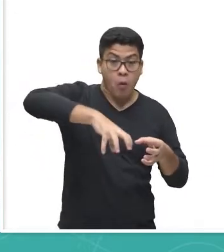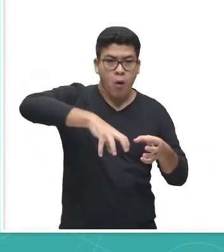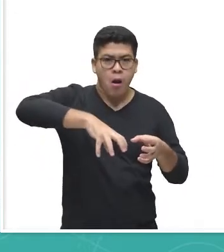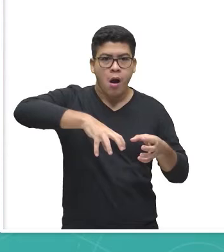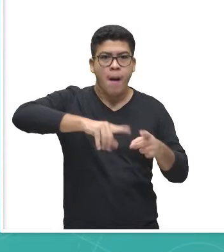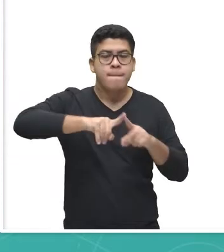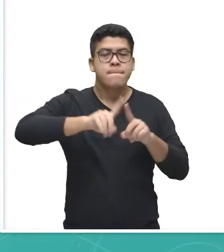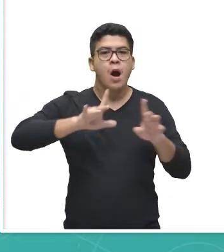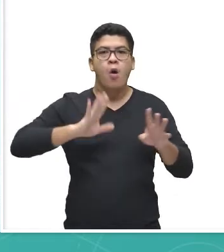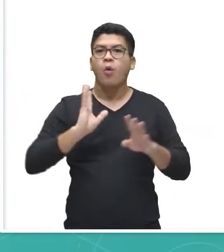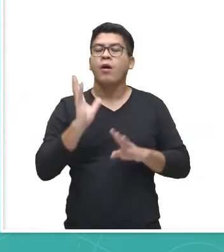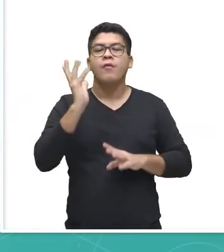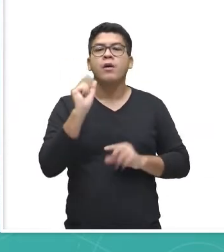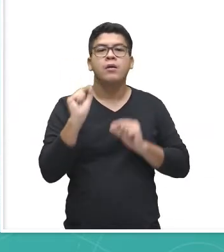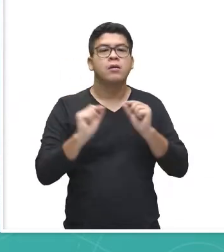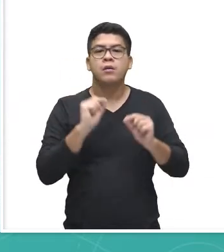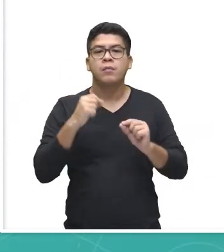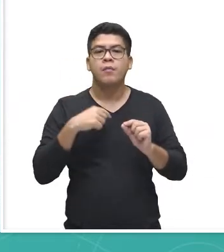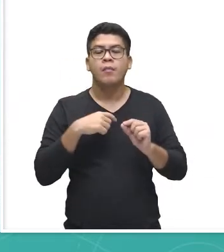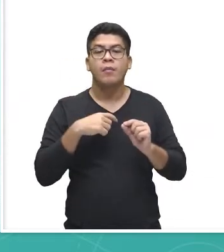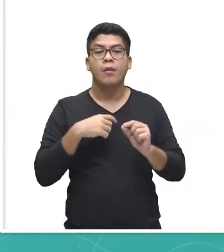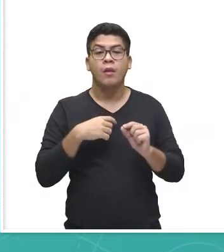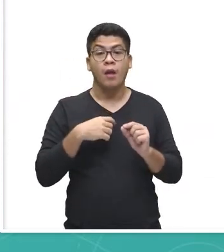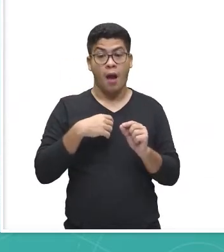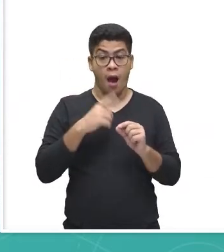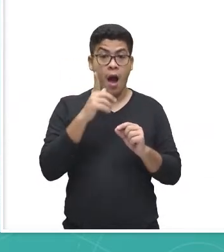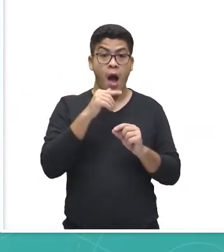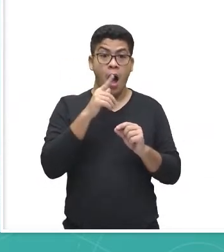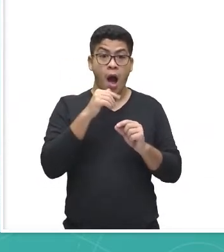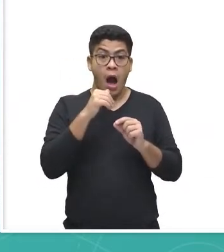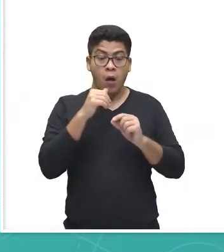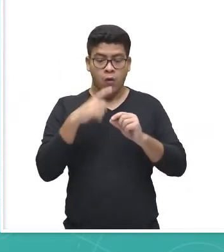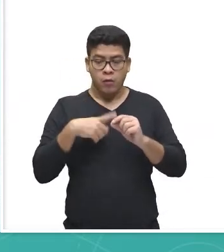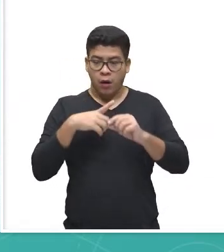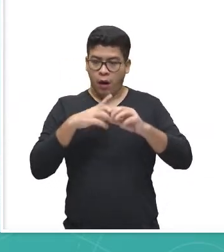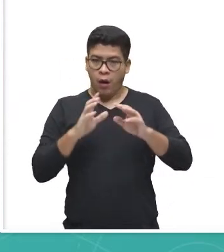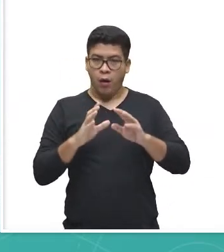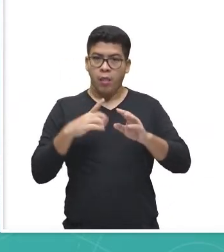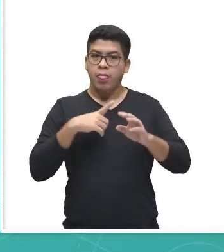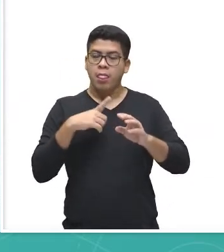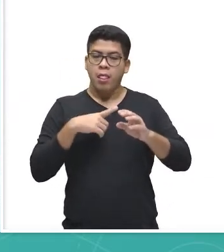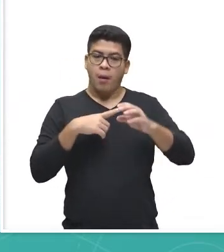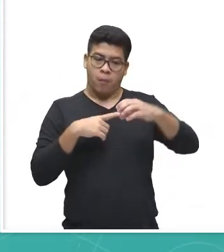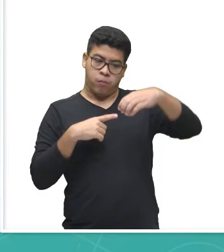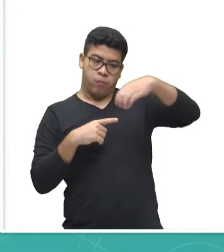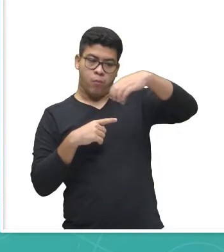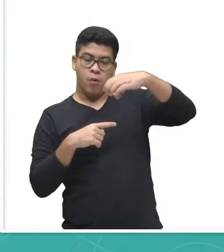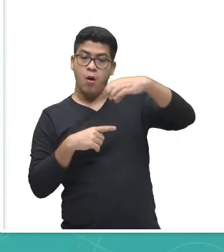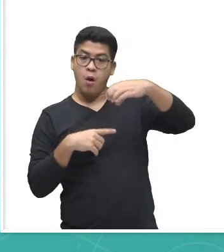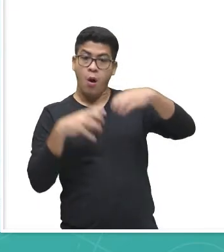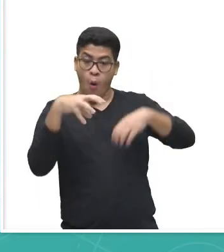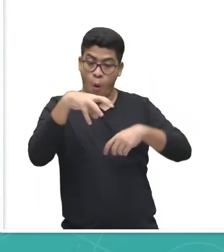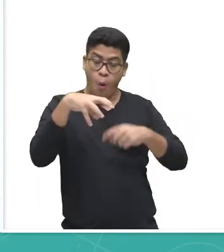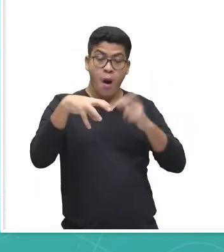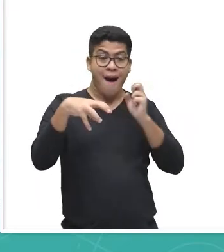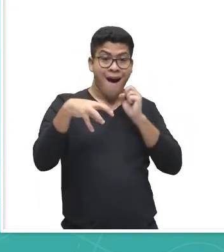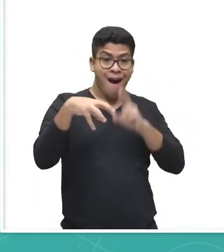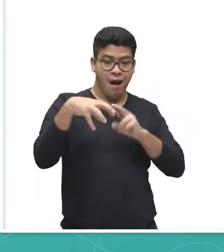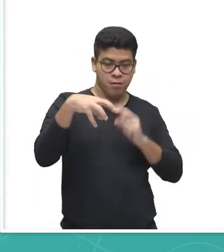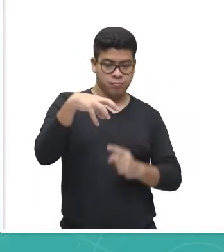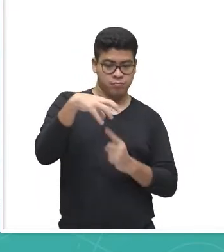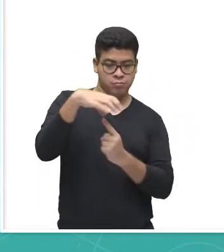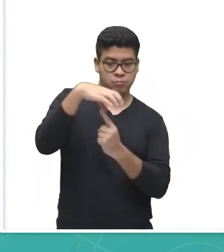Só que o que vai acontecer? A água ela vai empurrar ele para fora, né? Porque tem ar ali dentro daquele copo ou